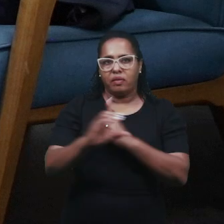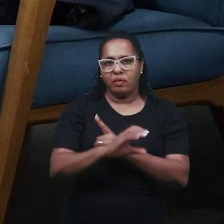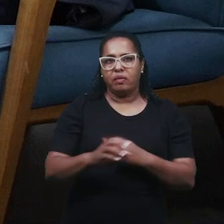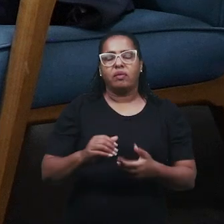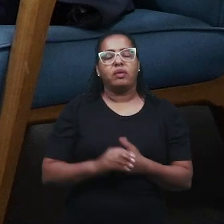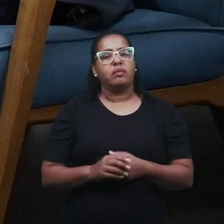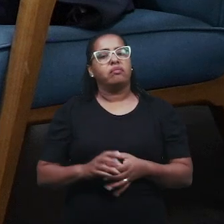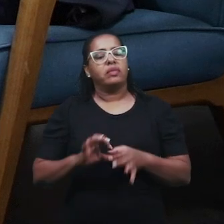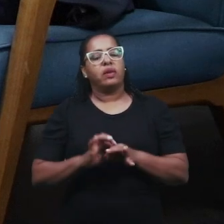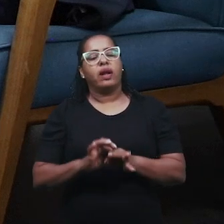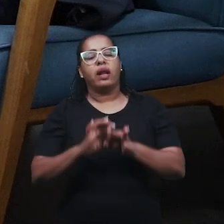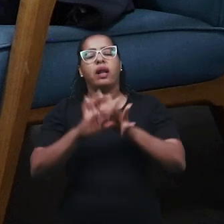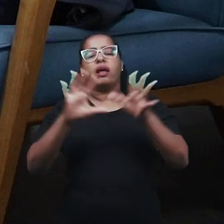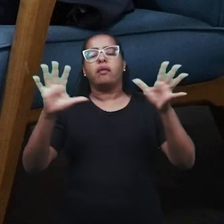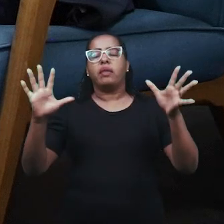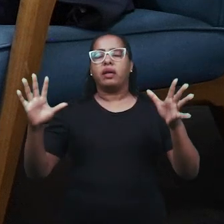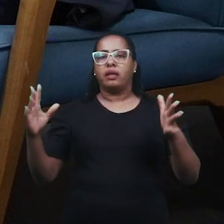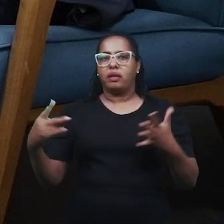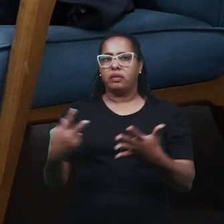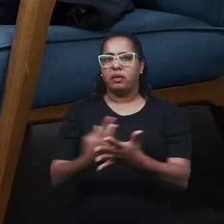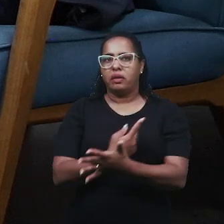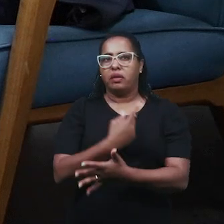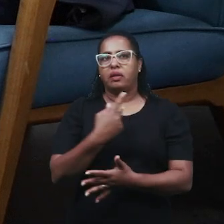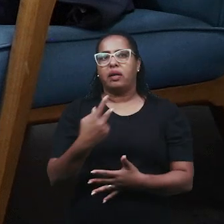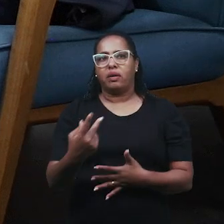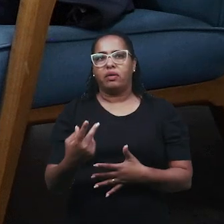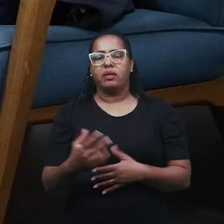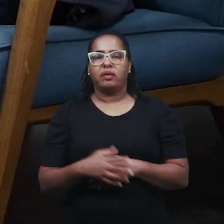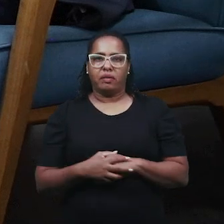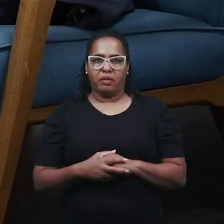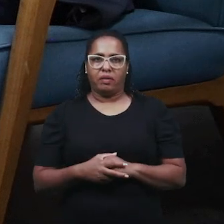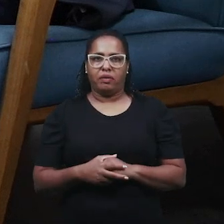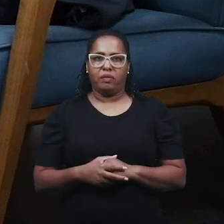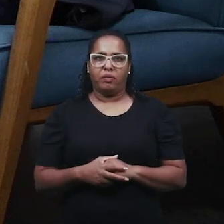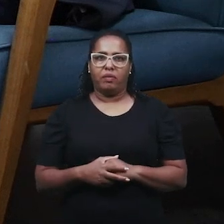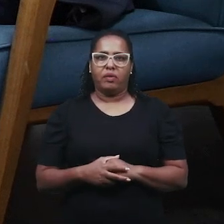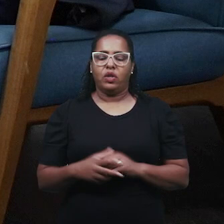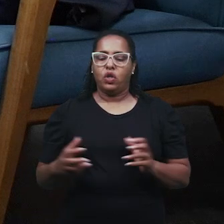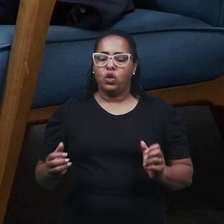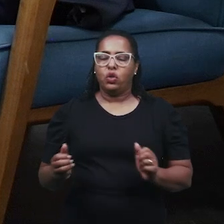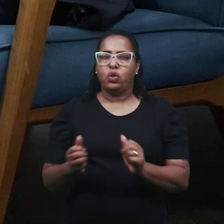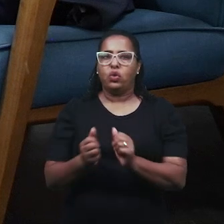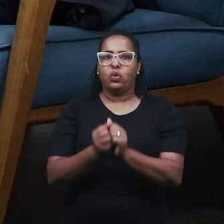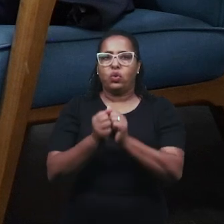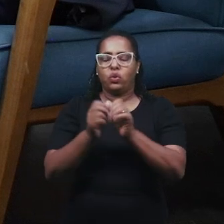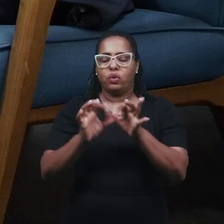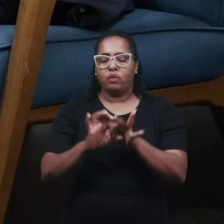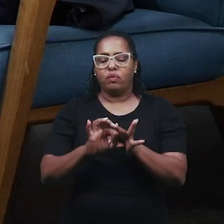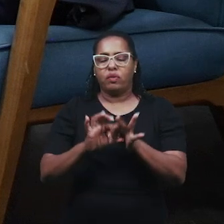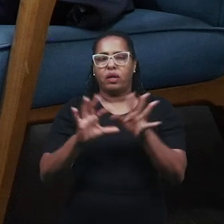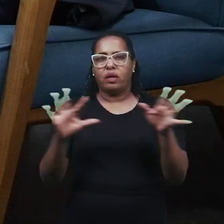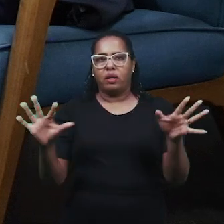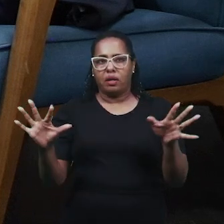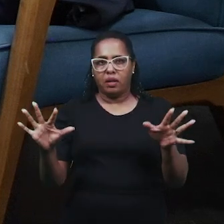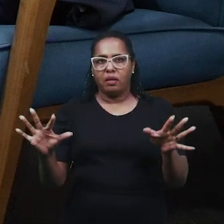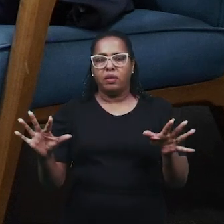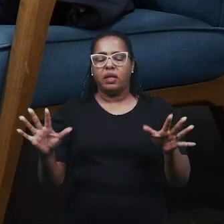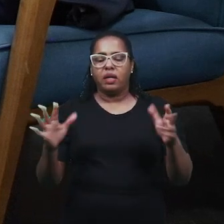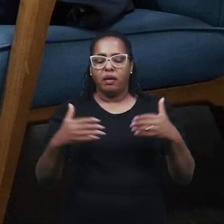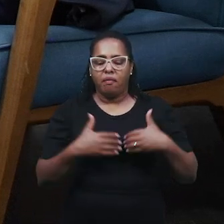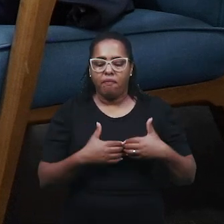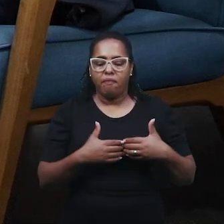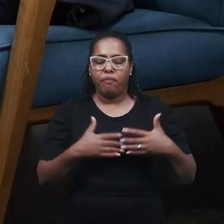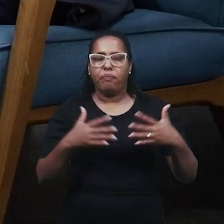a liberdade chegou, foi a maior prova deles. E junto com a liberdade, quando as portas se